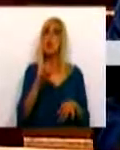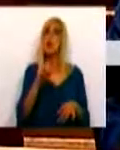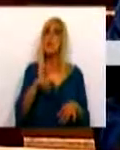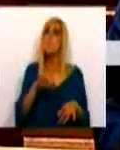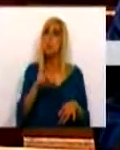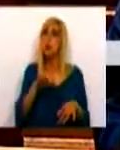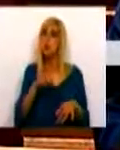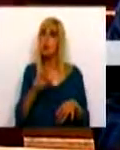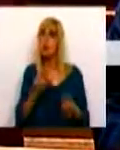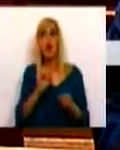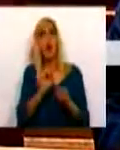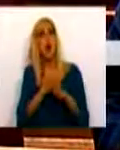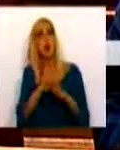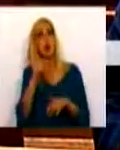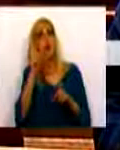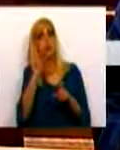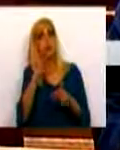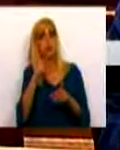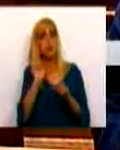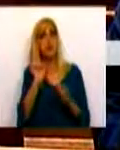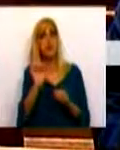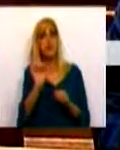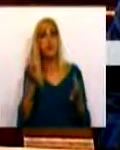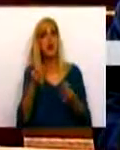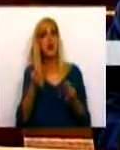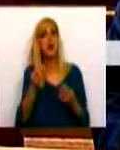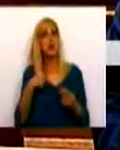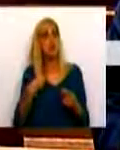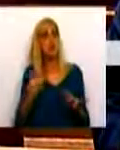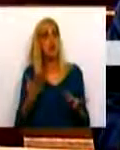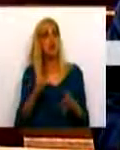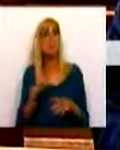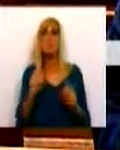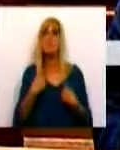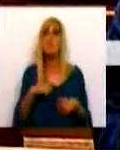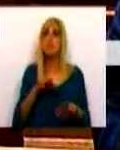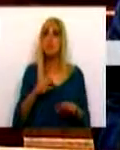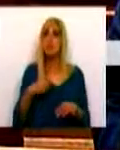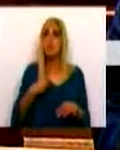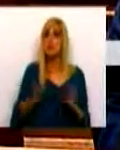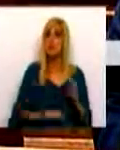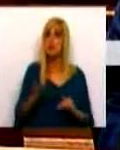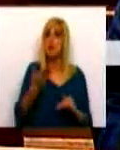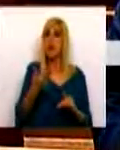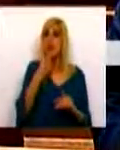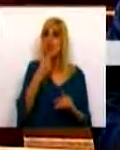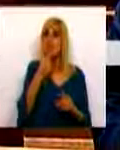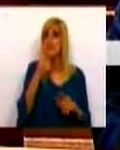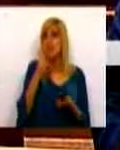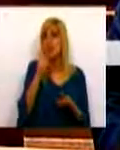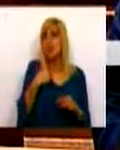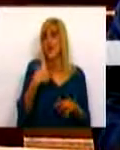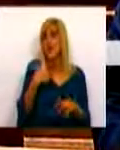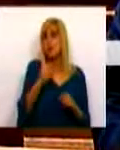a outra fotografia. E a sua fotografia, de facto, é preocupante, mas seria mais preocupante se eu não pudesse